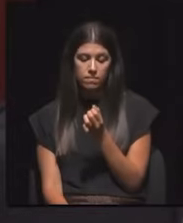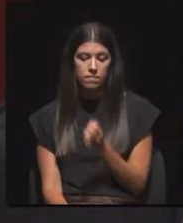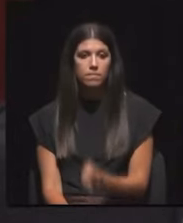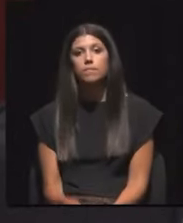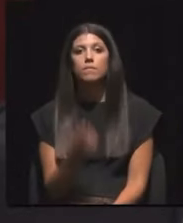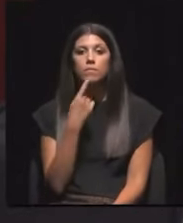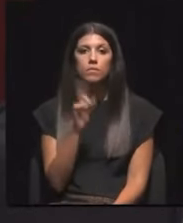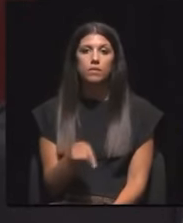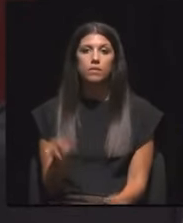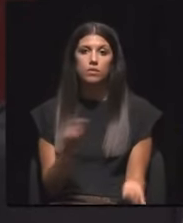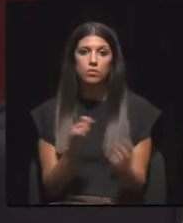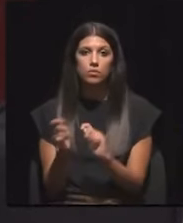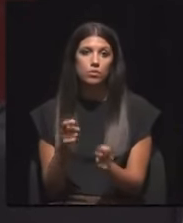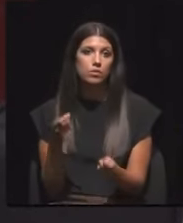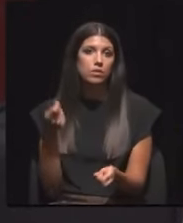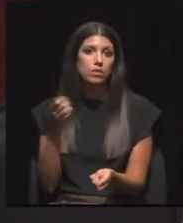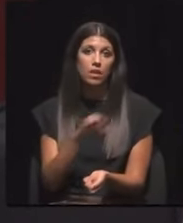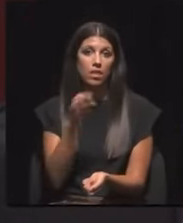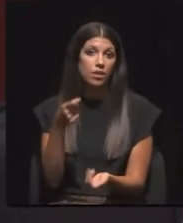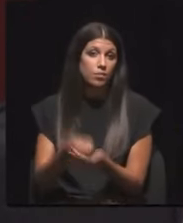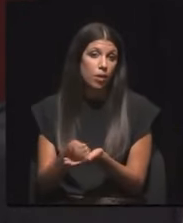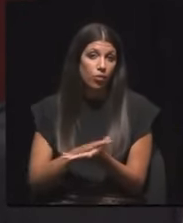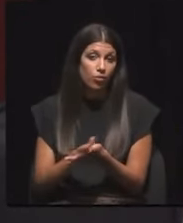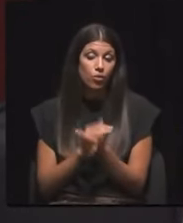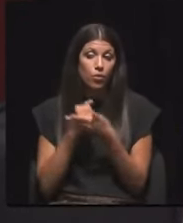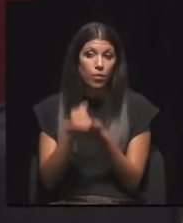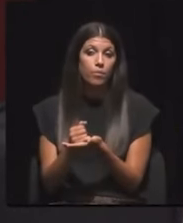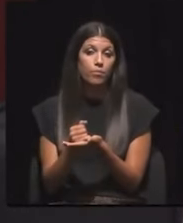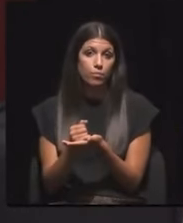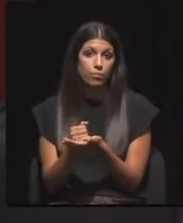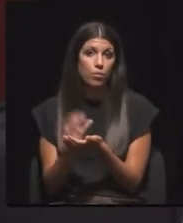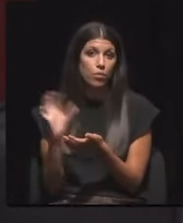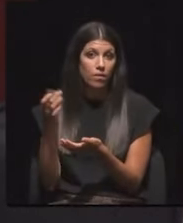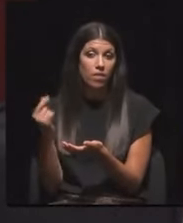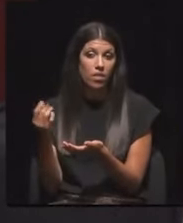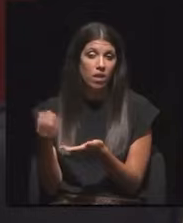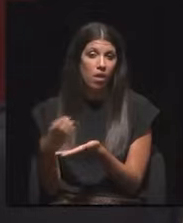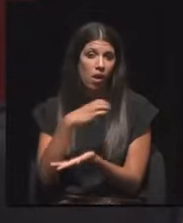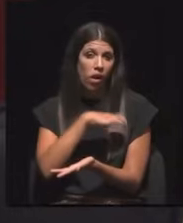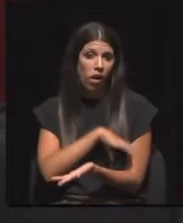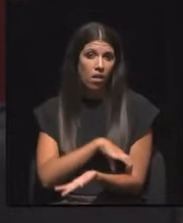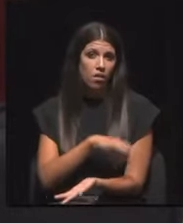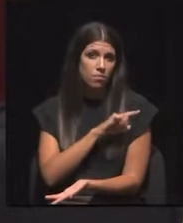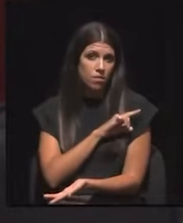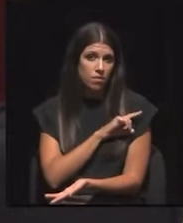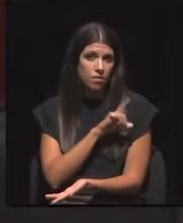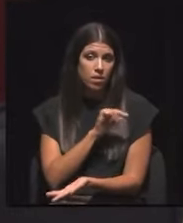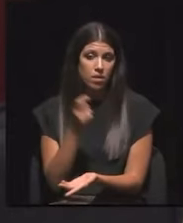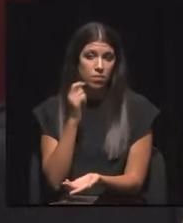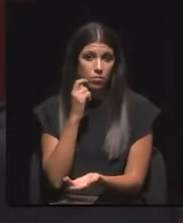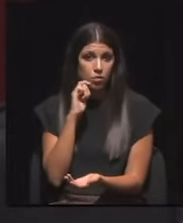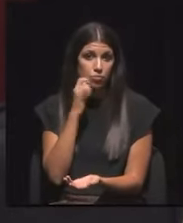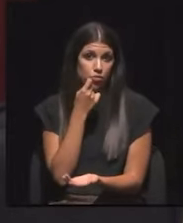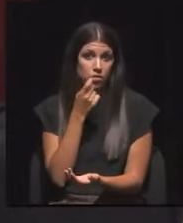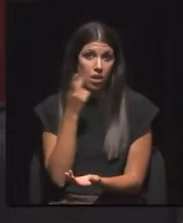E estamos mais uma vez a discutir a isenção de taxas e o apoio a estes eventos que geram lucros grandes para os seus promotores e que têm um impacto grande na vida da